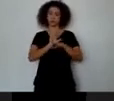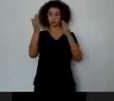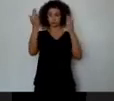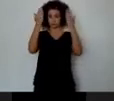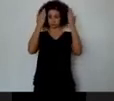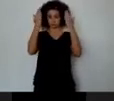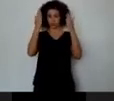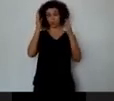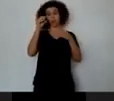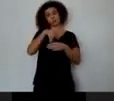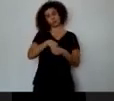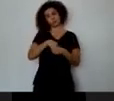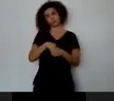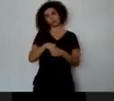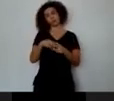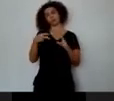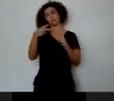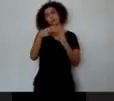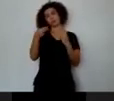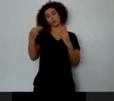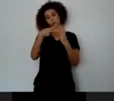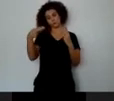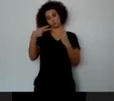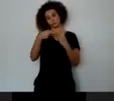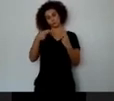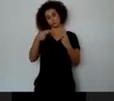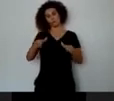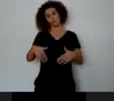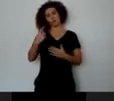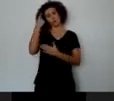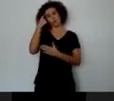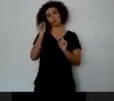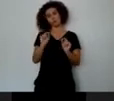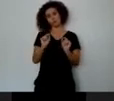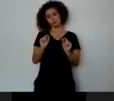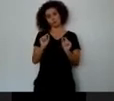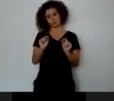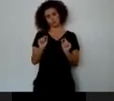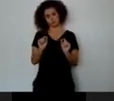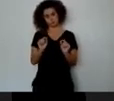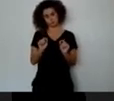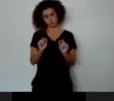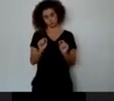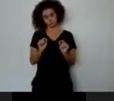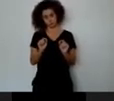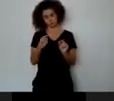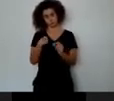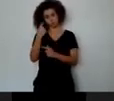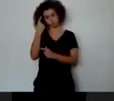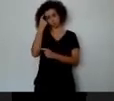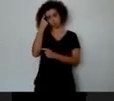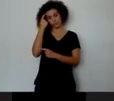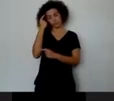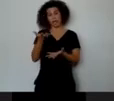mesmo. Por que eu pensei isso? Quando eu pensei, que eu falei que queria abraçar o